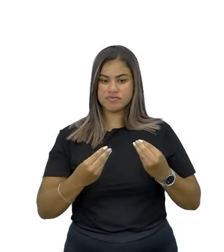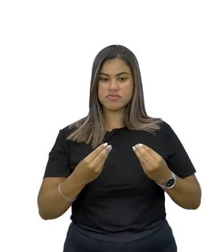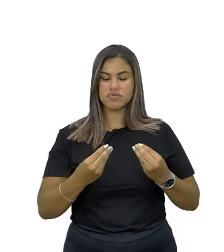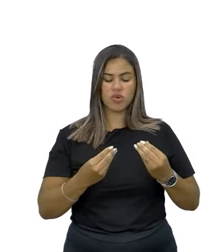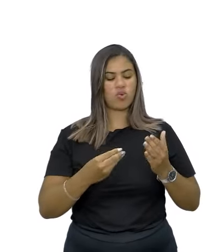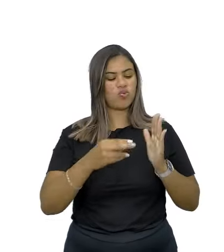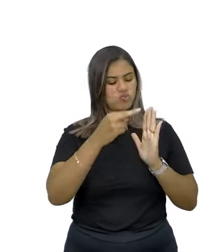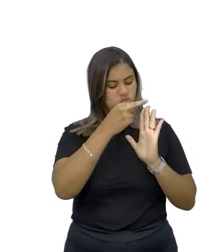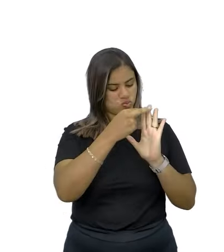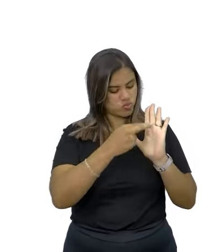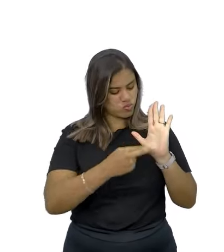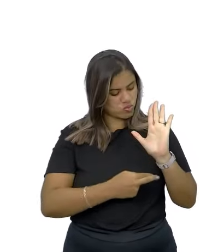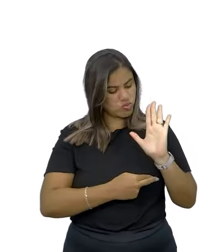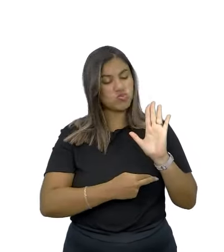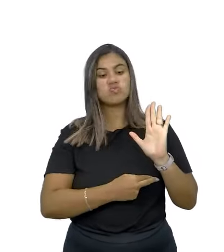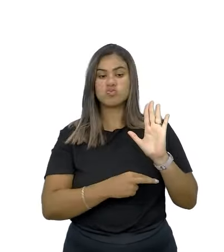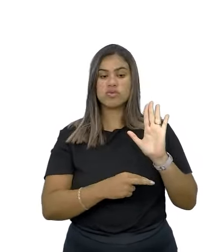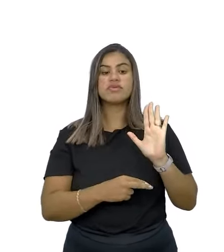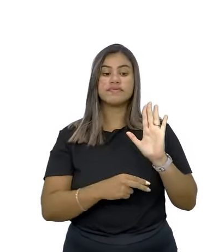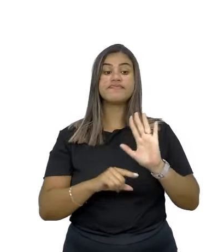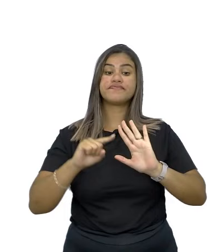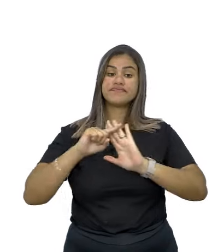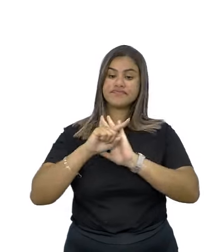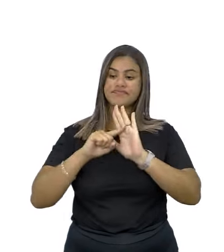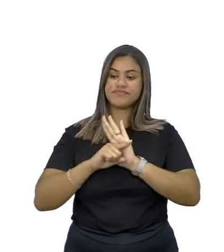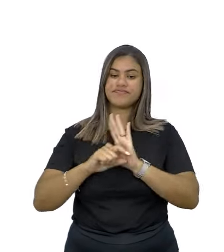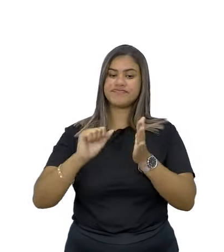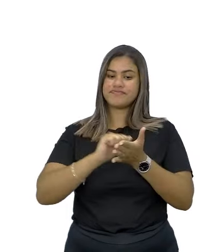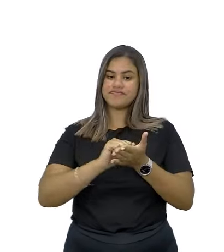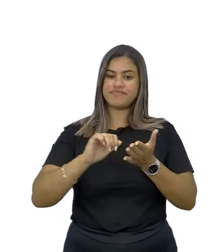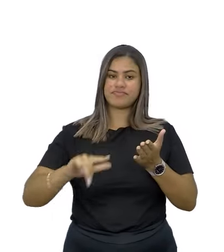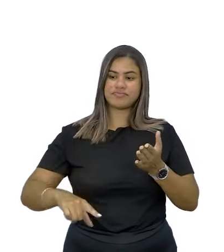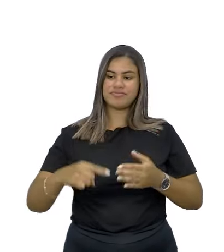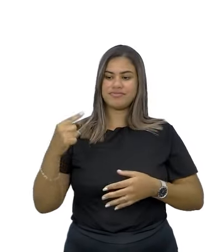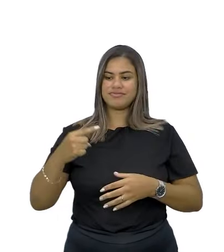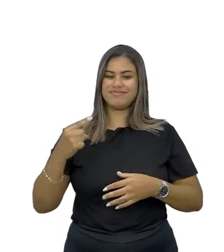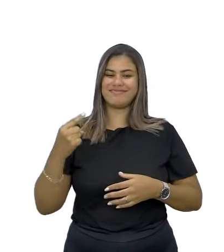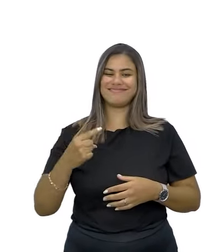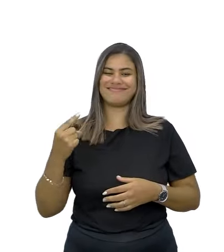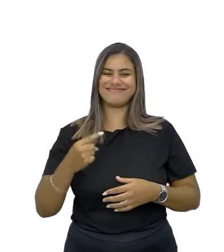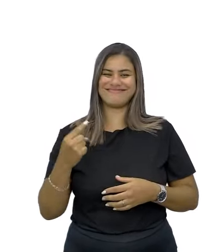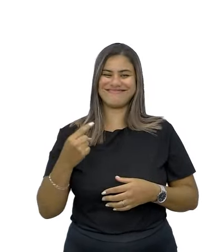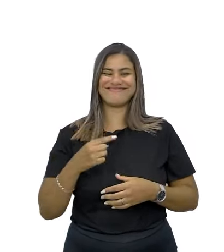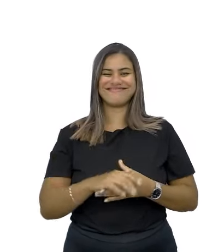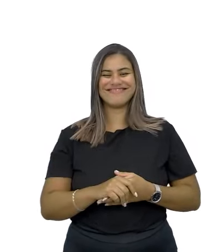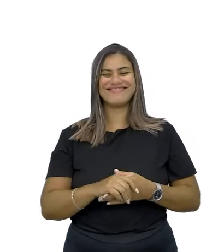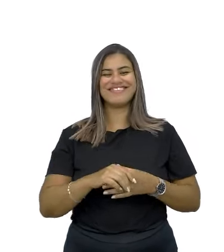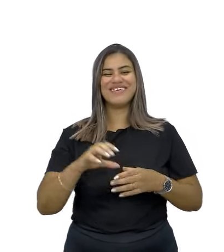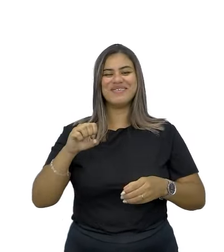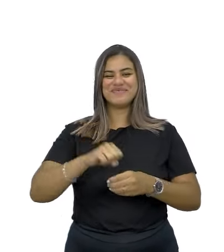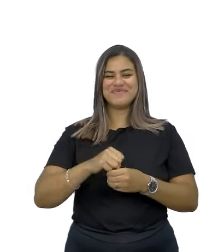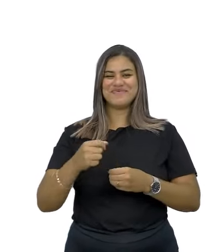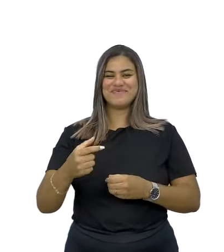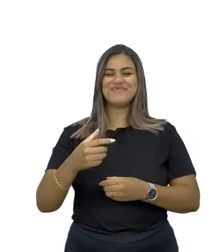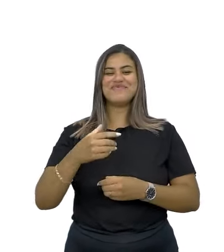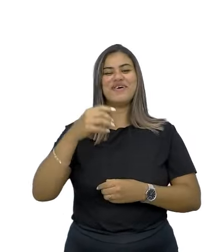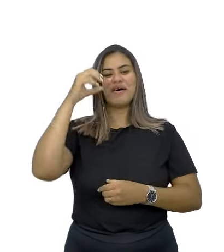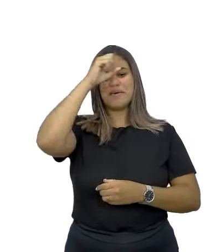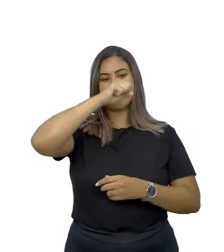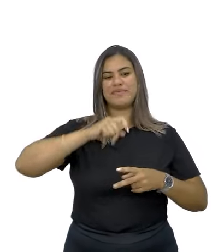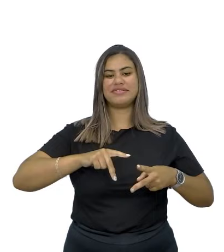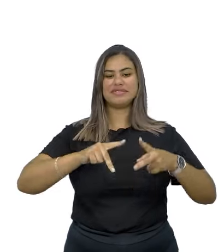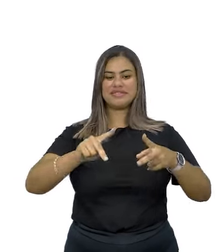né? Analisar a sequência de atividades 1, do volume 1 do material Aprender Sempre, à luz